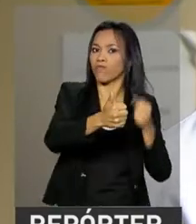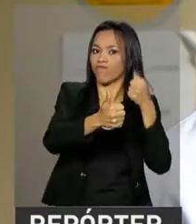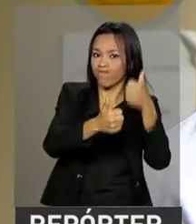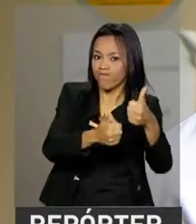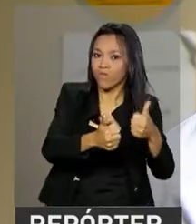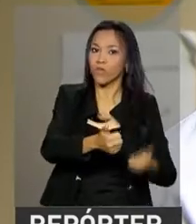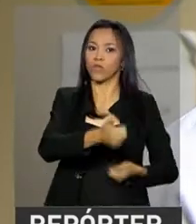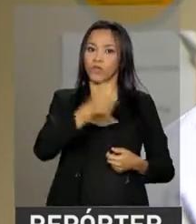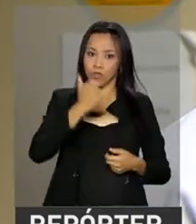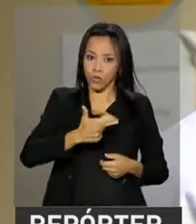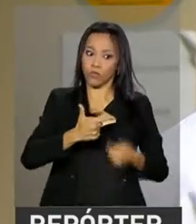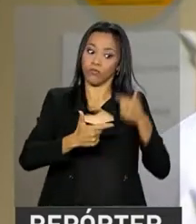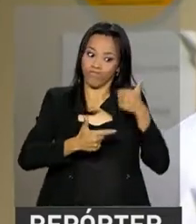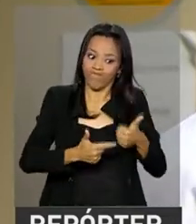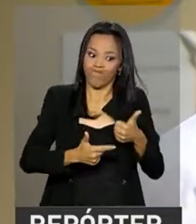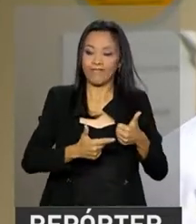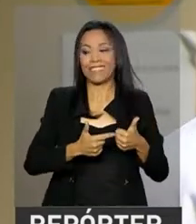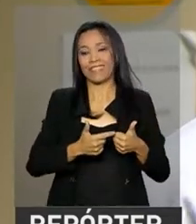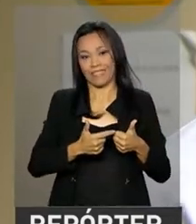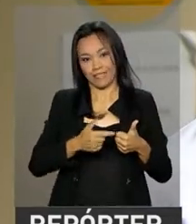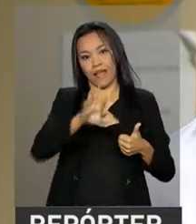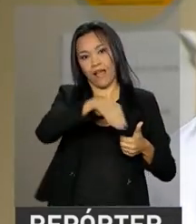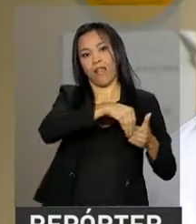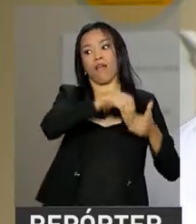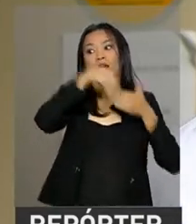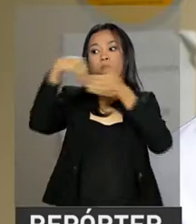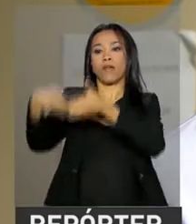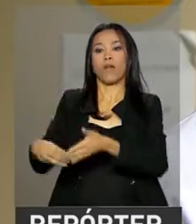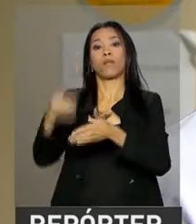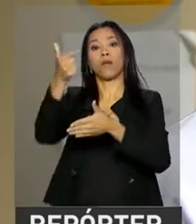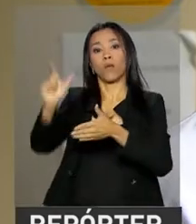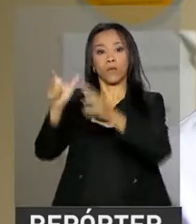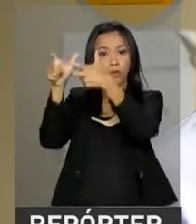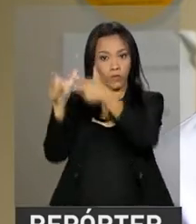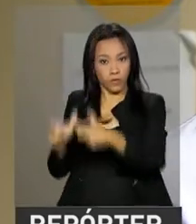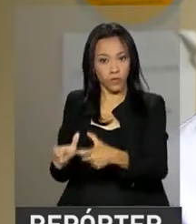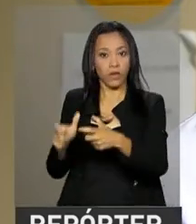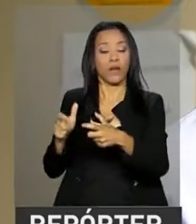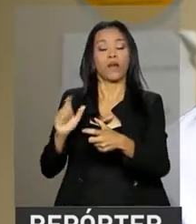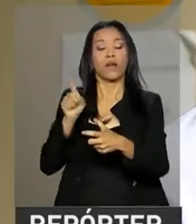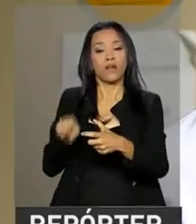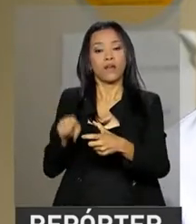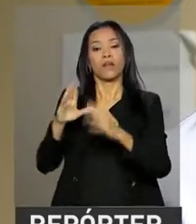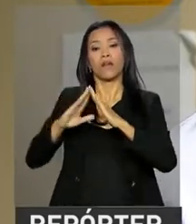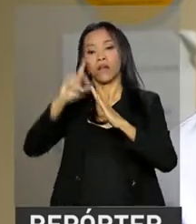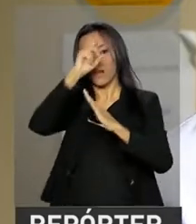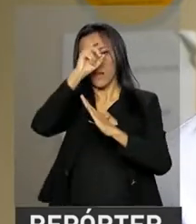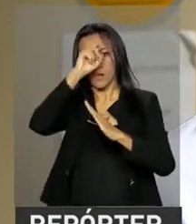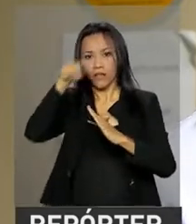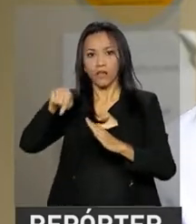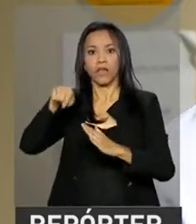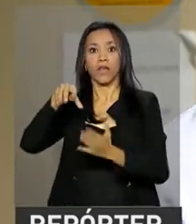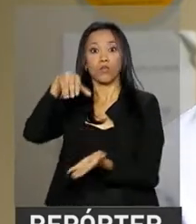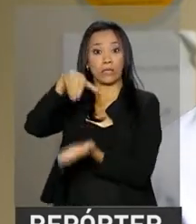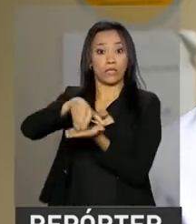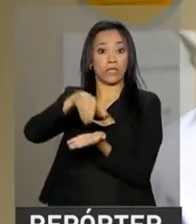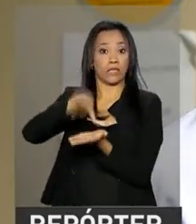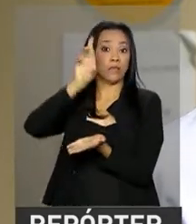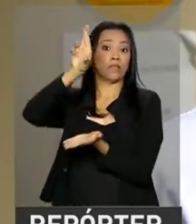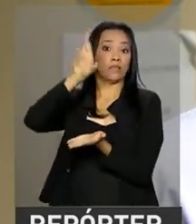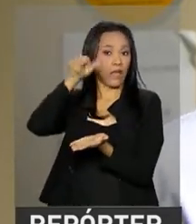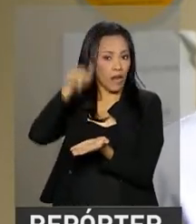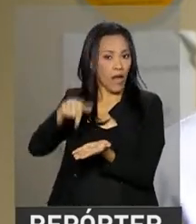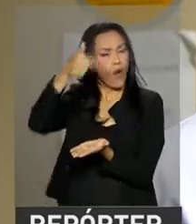deram positivos aí sim ele é encaminhado para uma rede pra da rede pública um centro de referência onde vai fazer